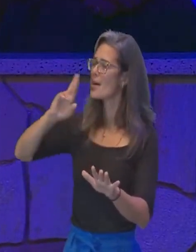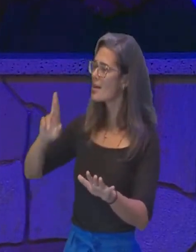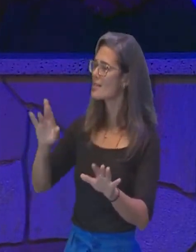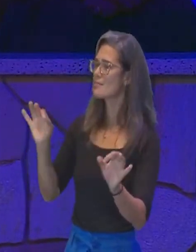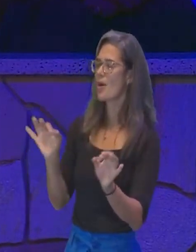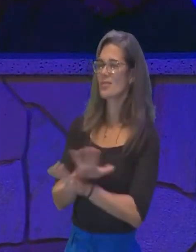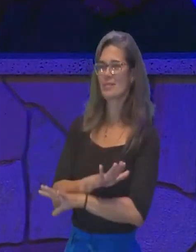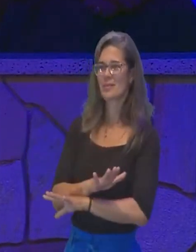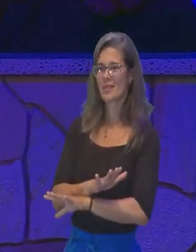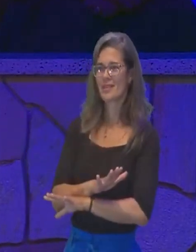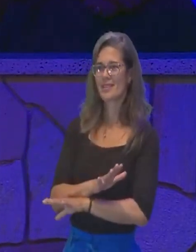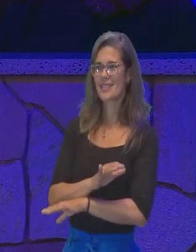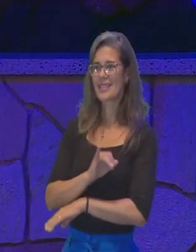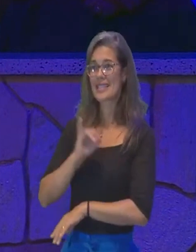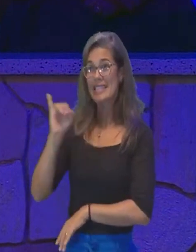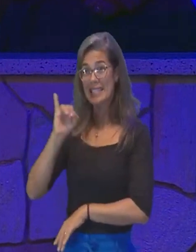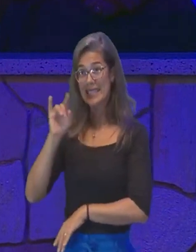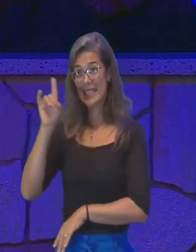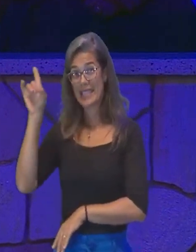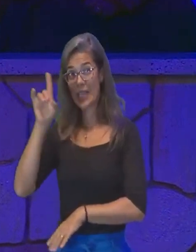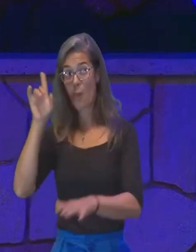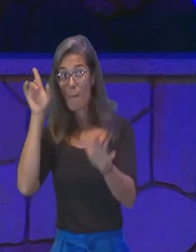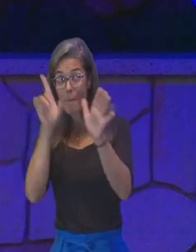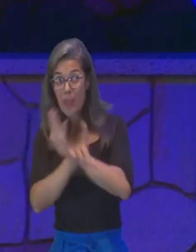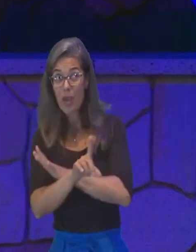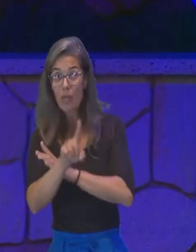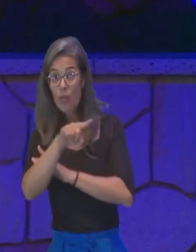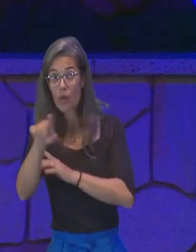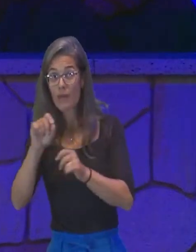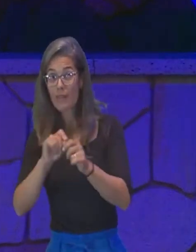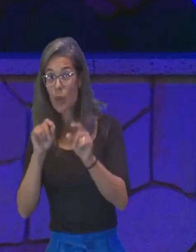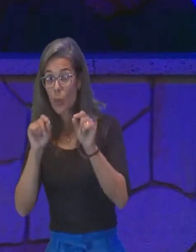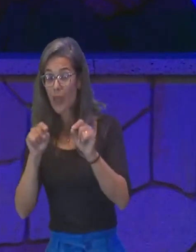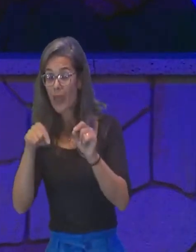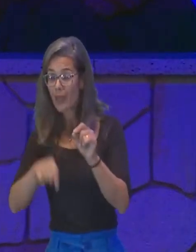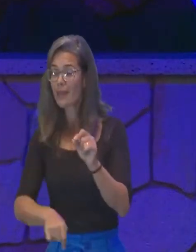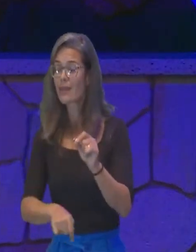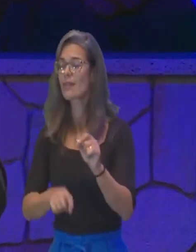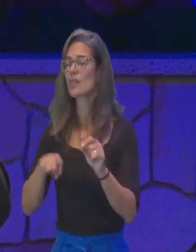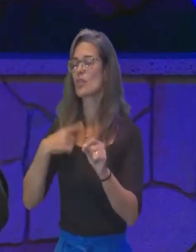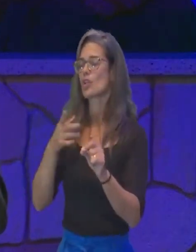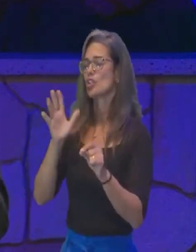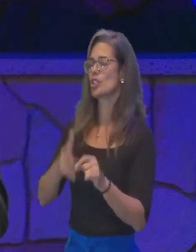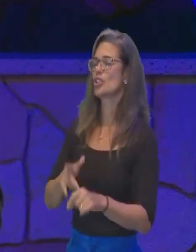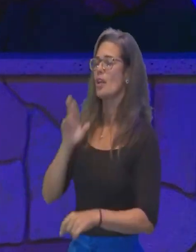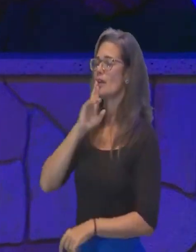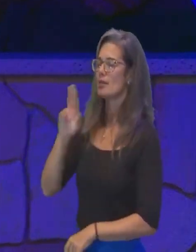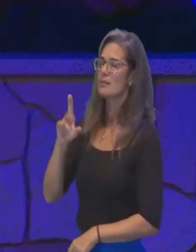pergunta que o Senhor está nos fazendo: o que fazes aqui? Amém.